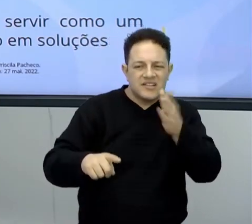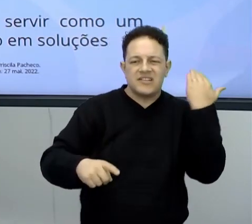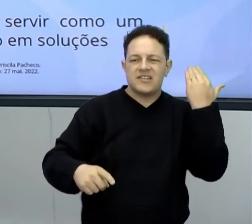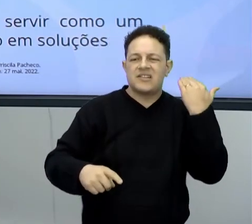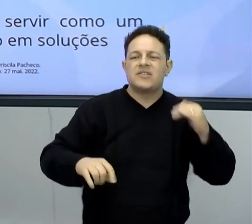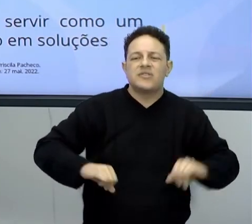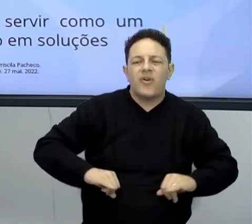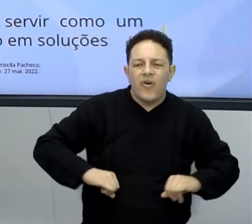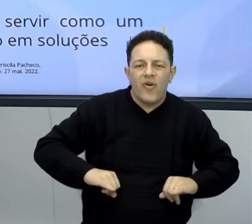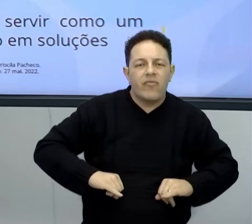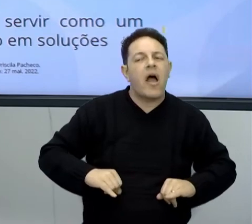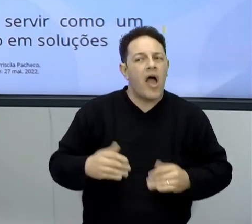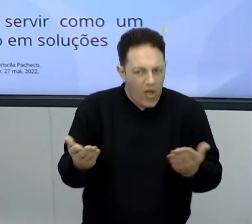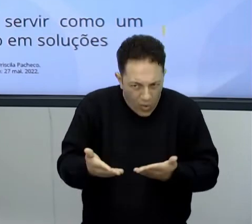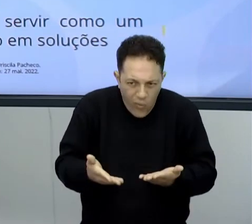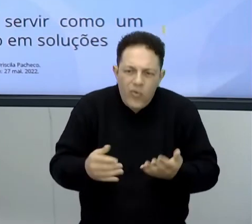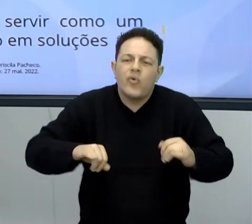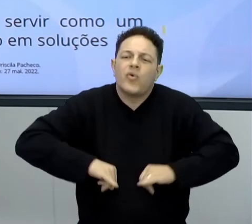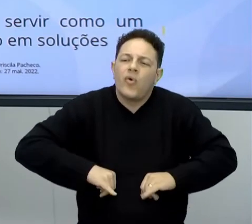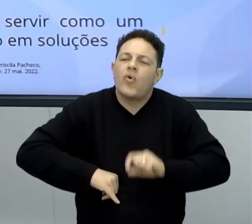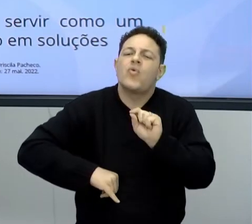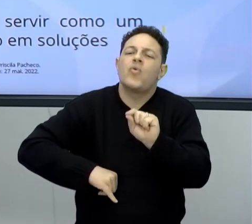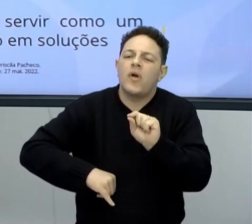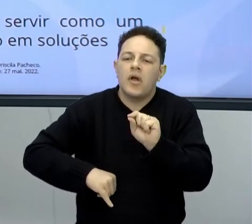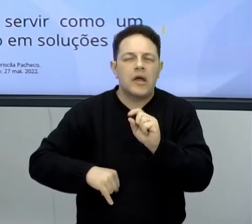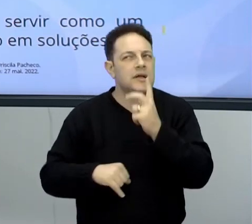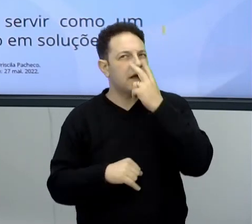e sofrem e quais as possíveis